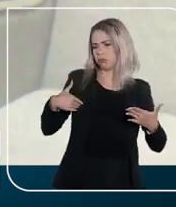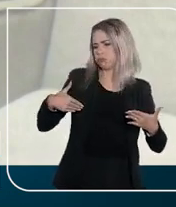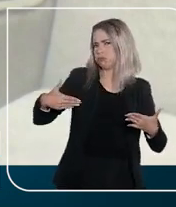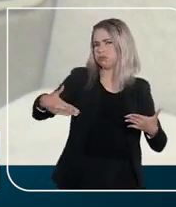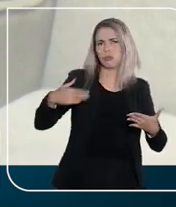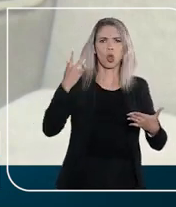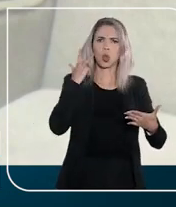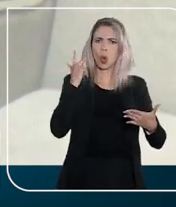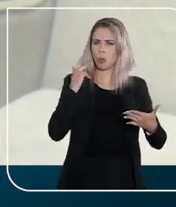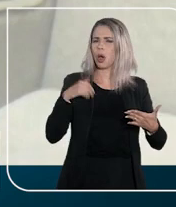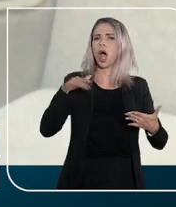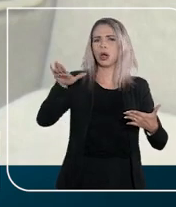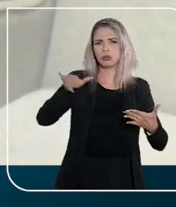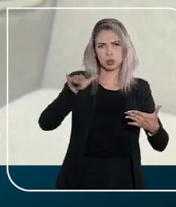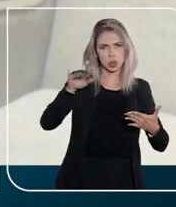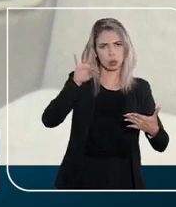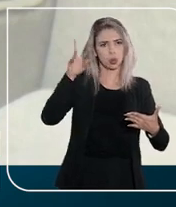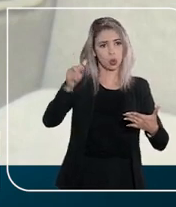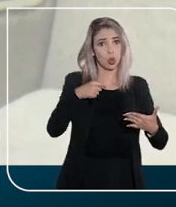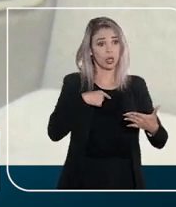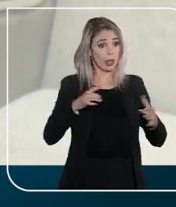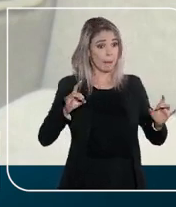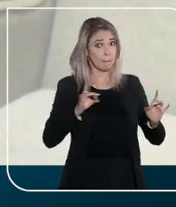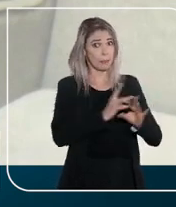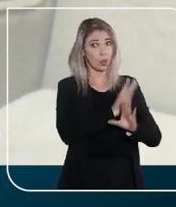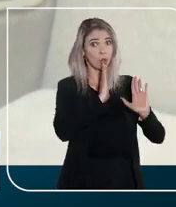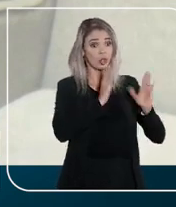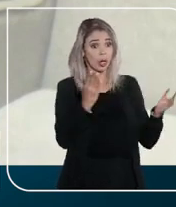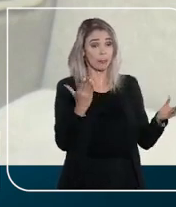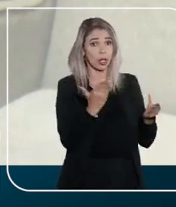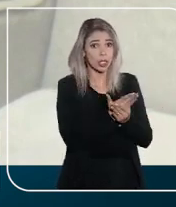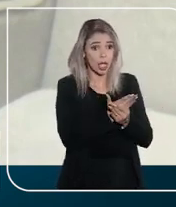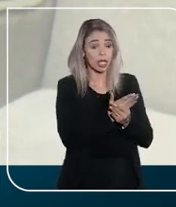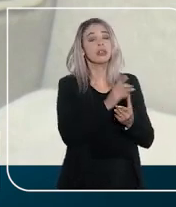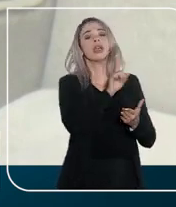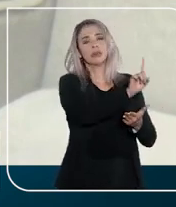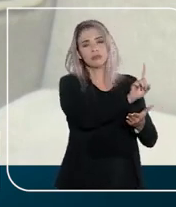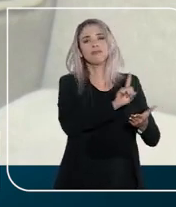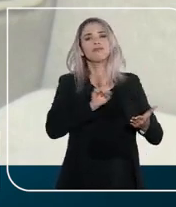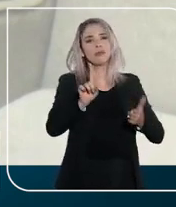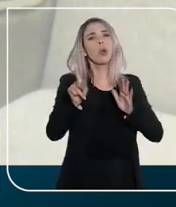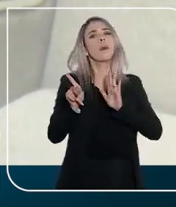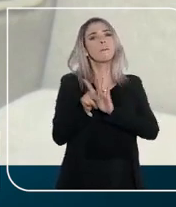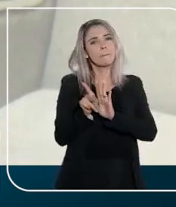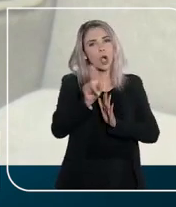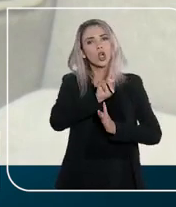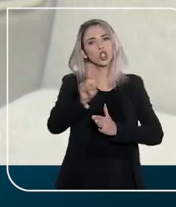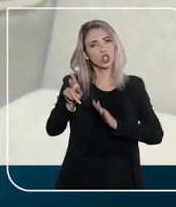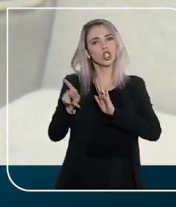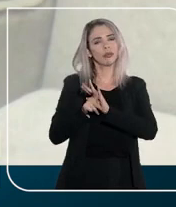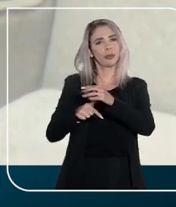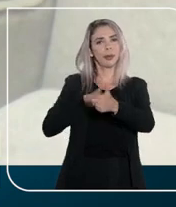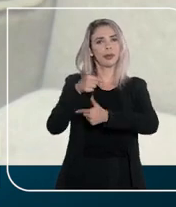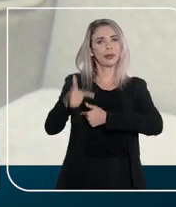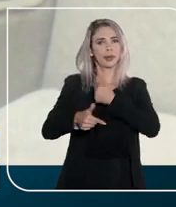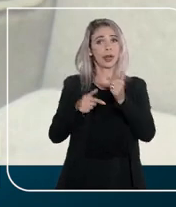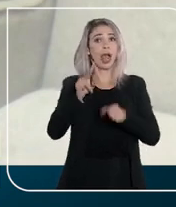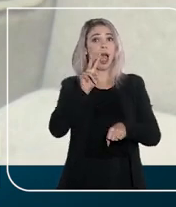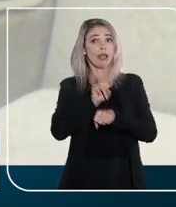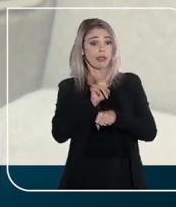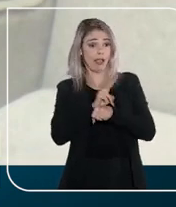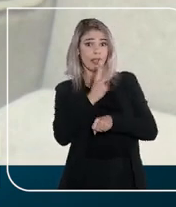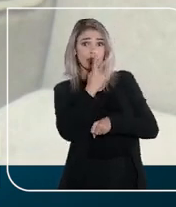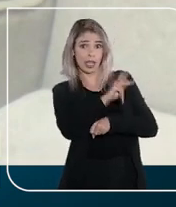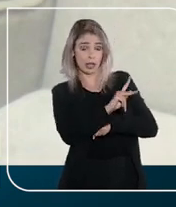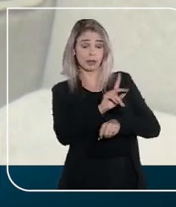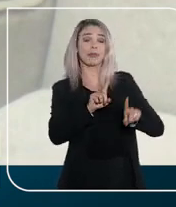processo judicial é finalmente concluído, aí o candidato poderá vir a ser nomeado para aquela vaga que lhe está reservada. Mas